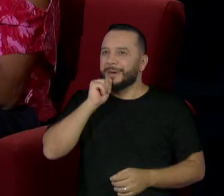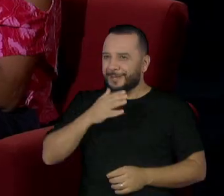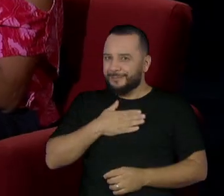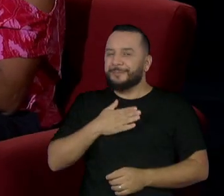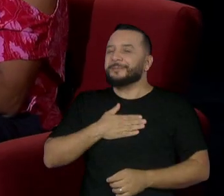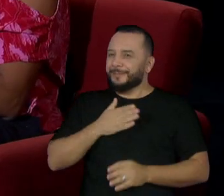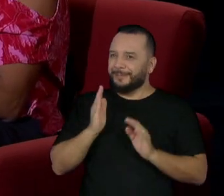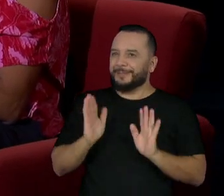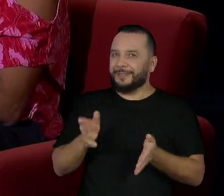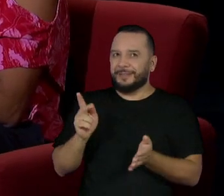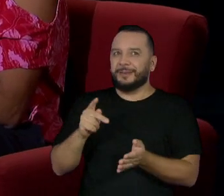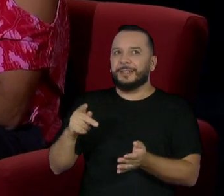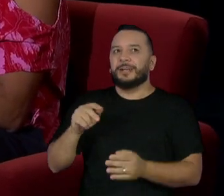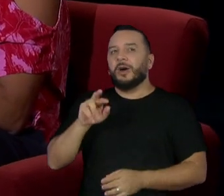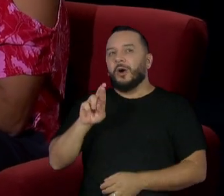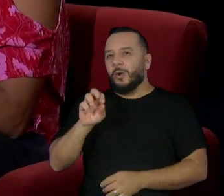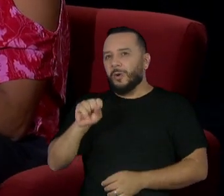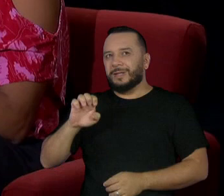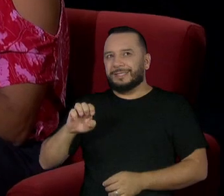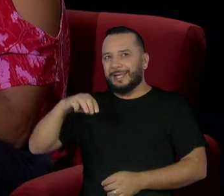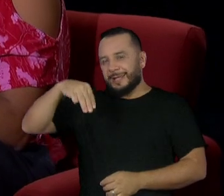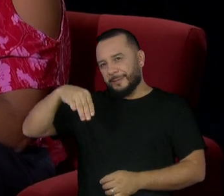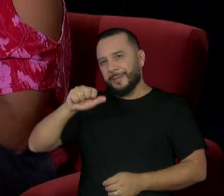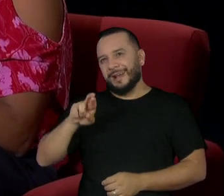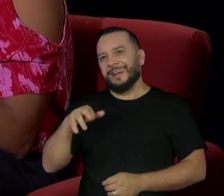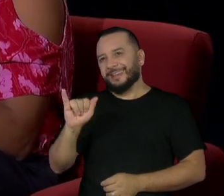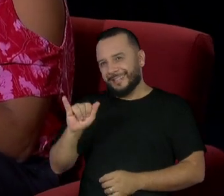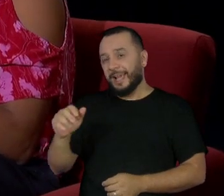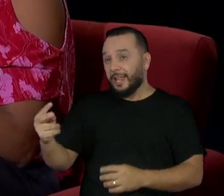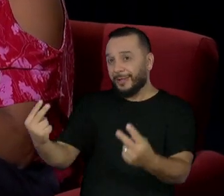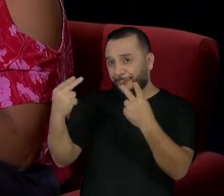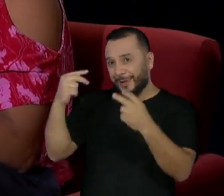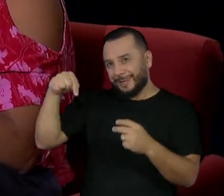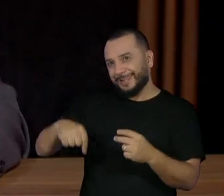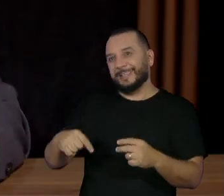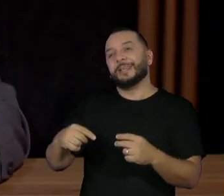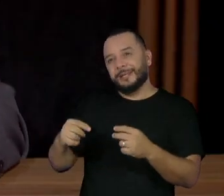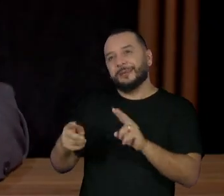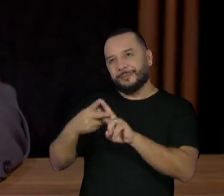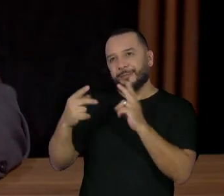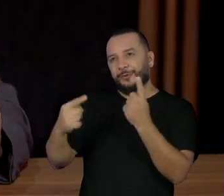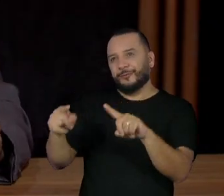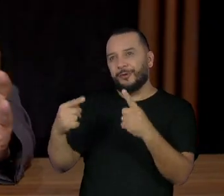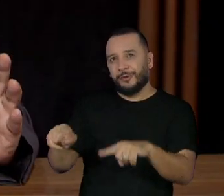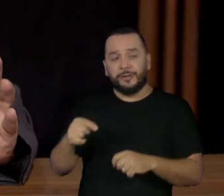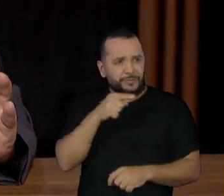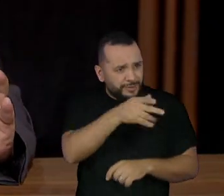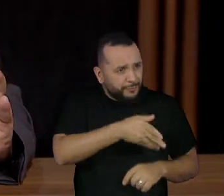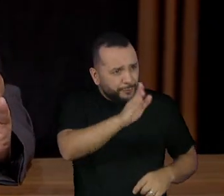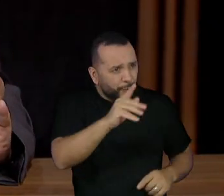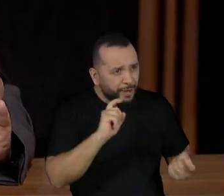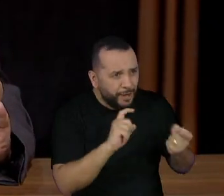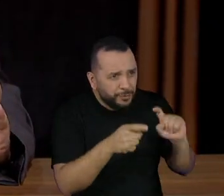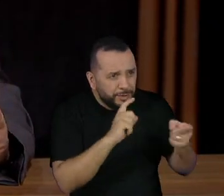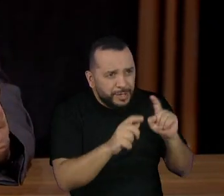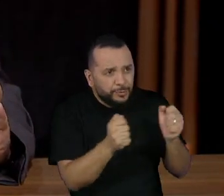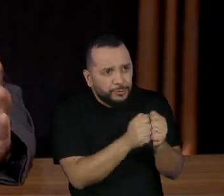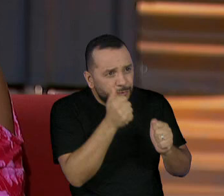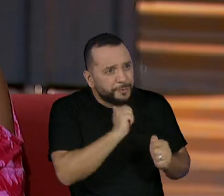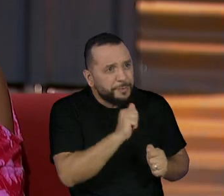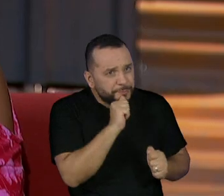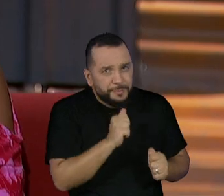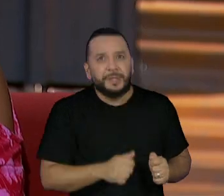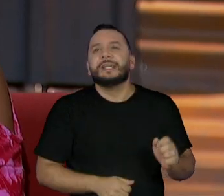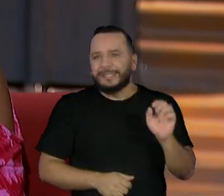Rosemary. Ela está assistindo a gente aqui, com certeza. E eu imagino que você deva ter ido naquelas reuniões, né? Fui. Ainda